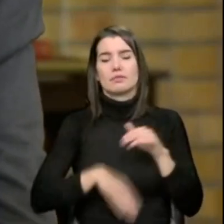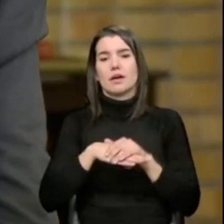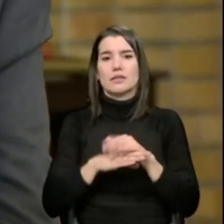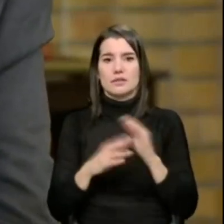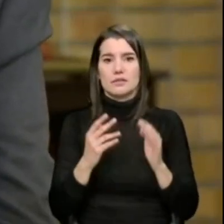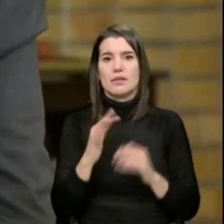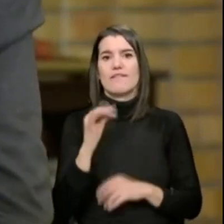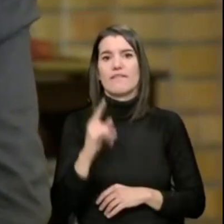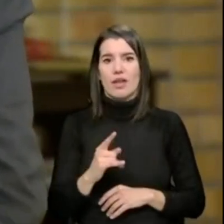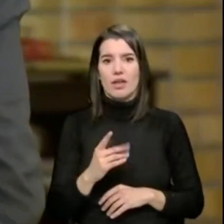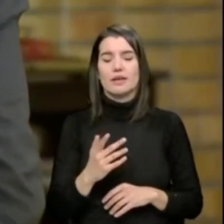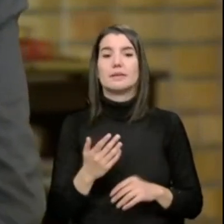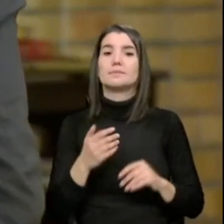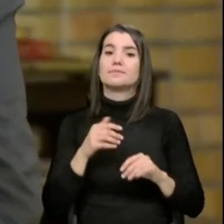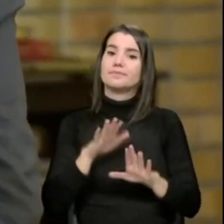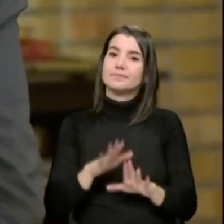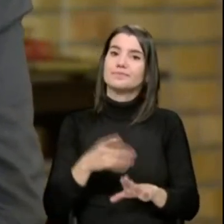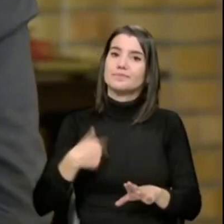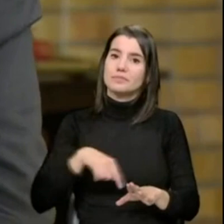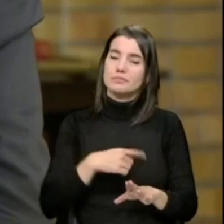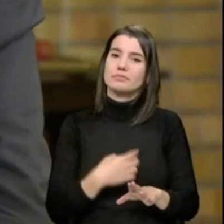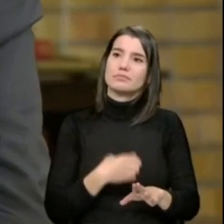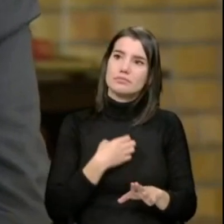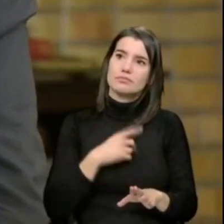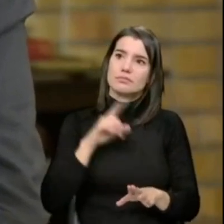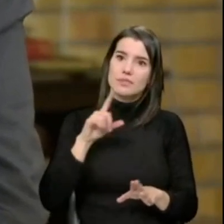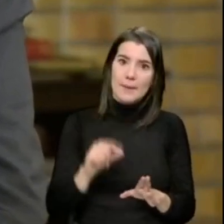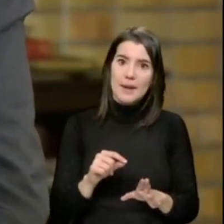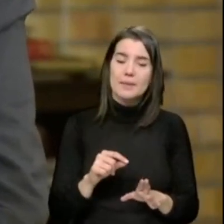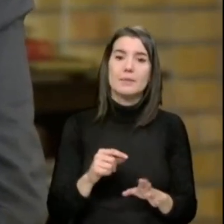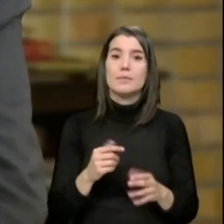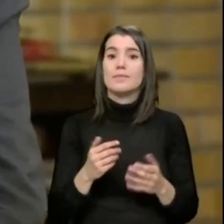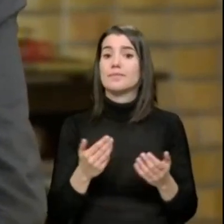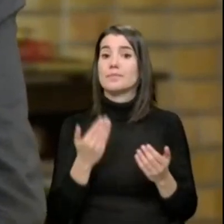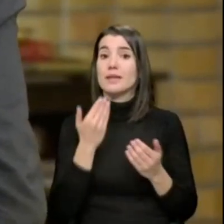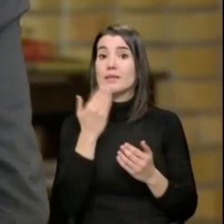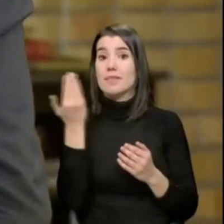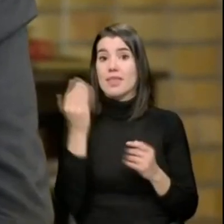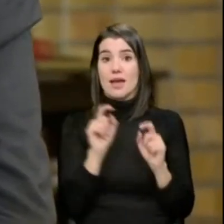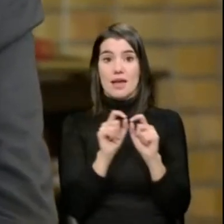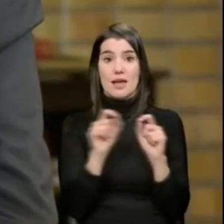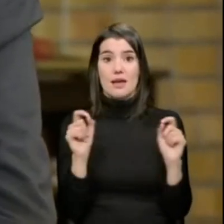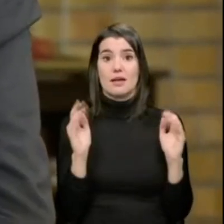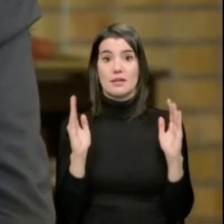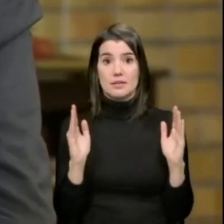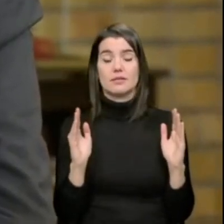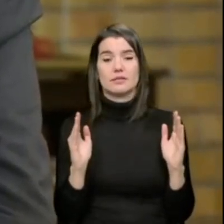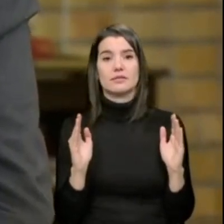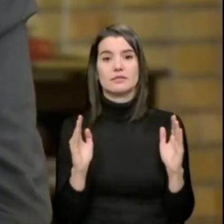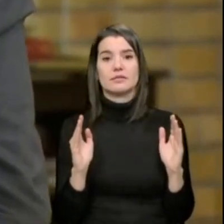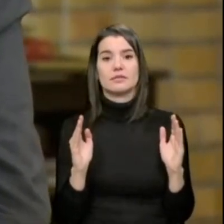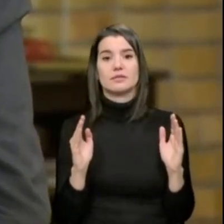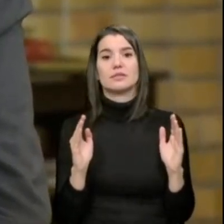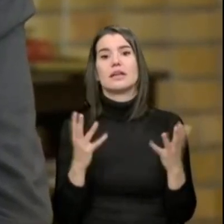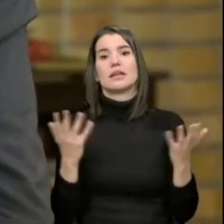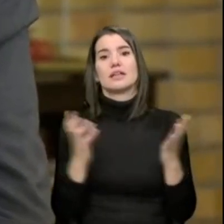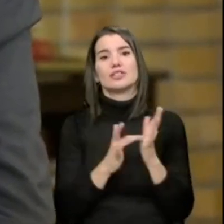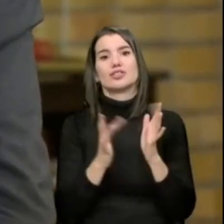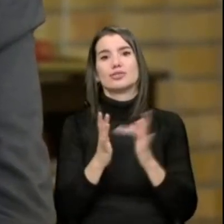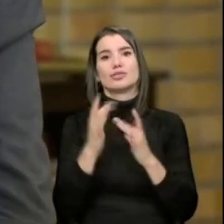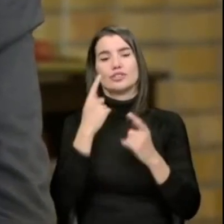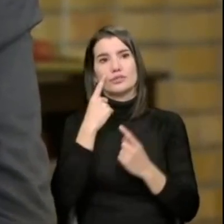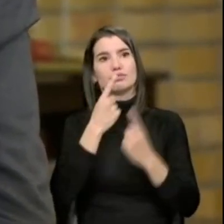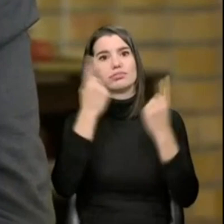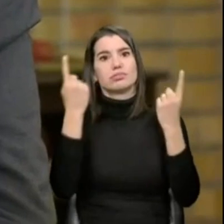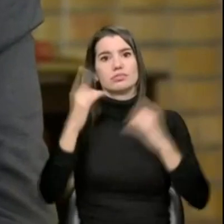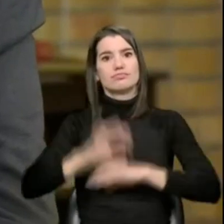fé, embora entendamos que toda a manhã digamos assim, é anúncio de Jesus Cristo, é anúncio